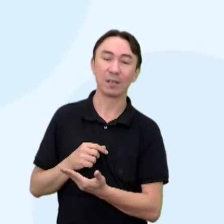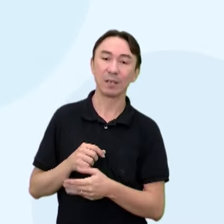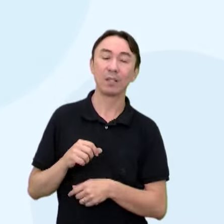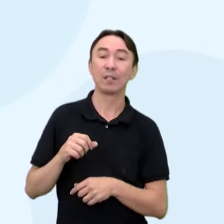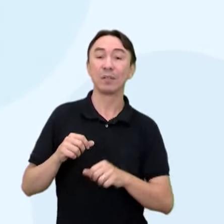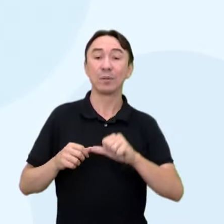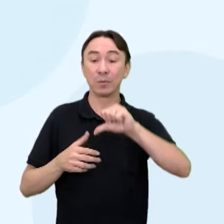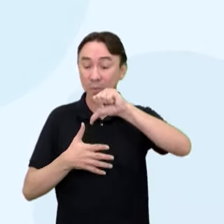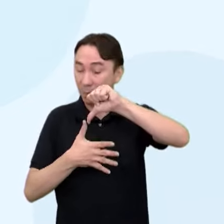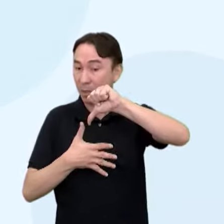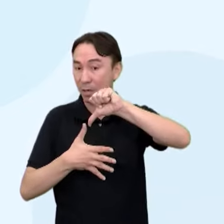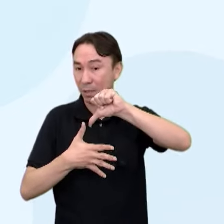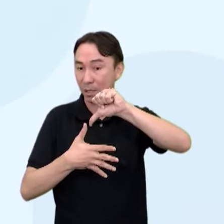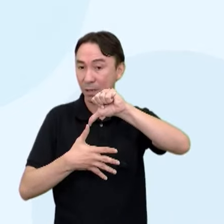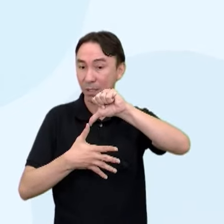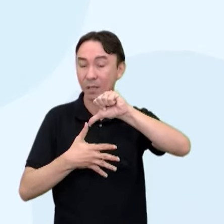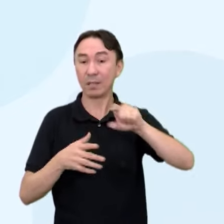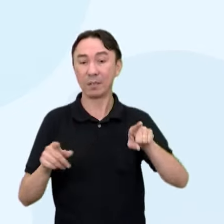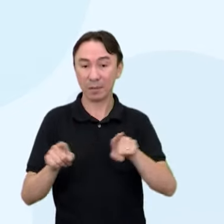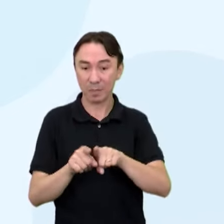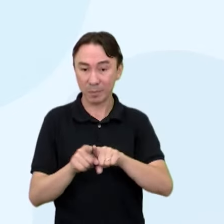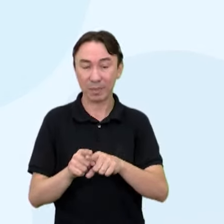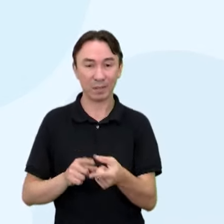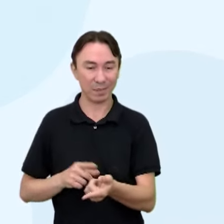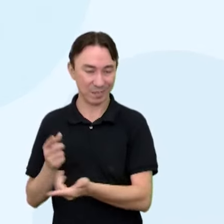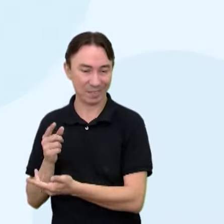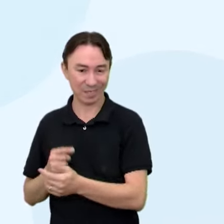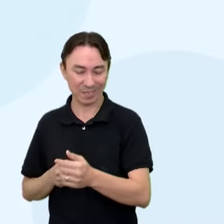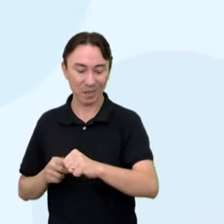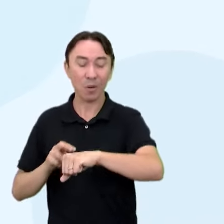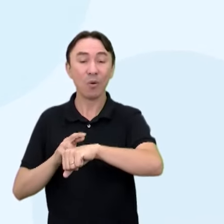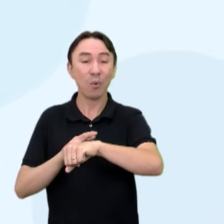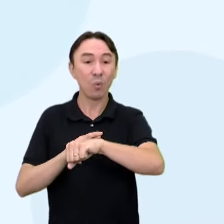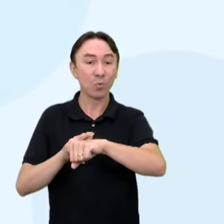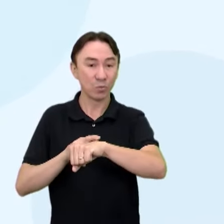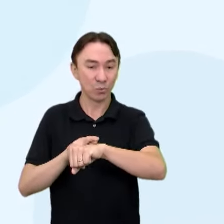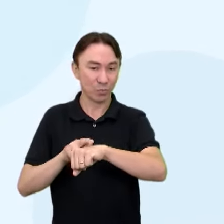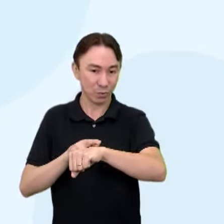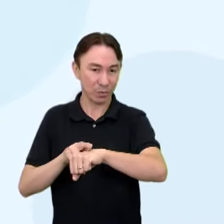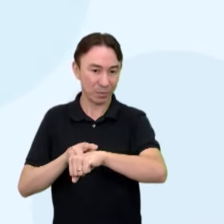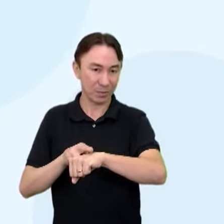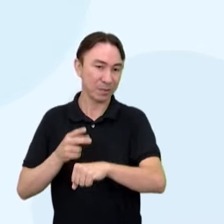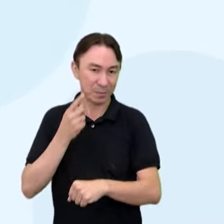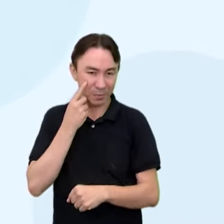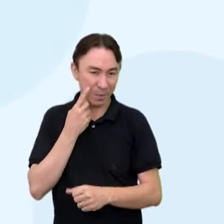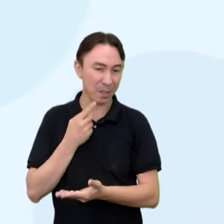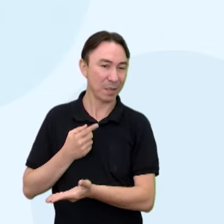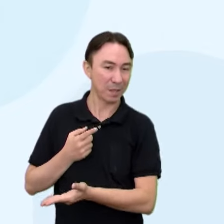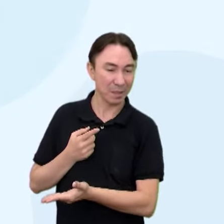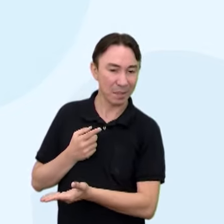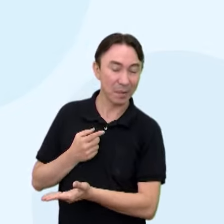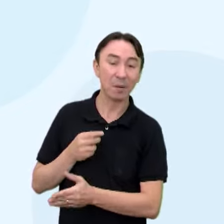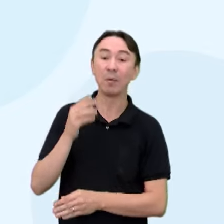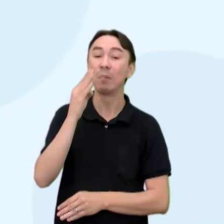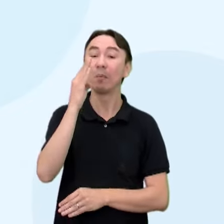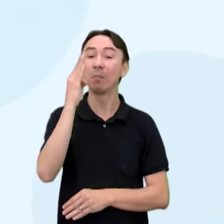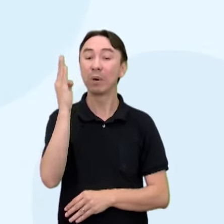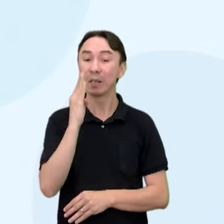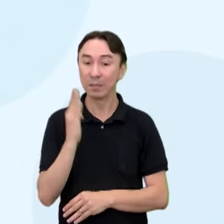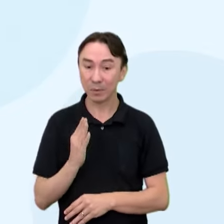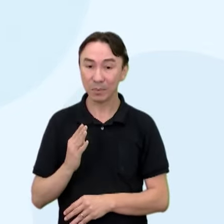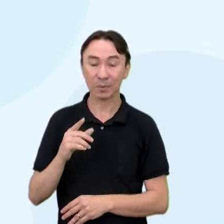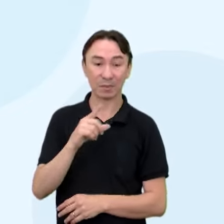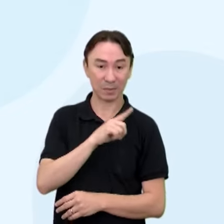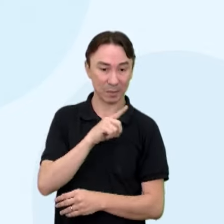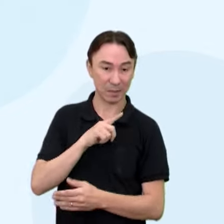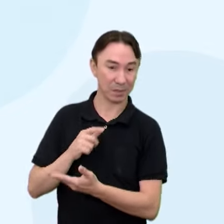está na cor roxa, né? E a gente observa, né, que o Brasil, né, se for considerar o Brasil que está no leste do